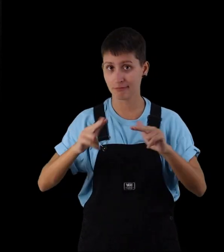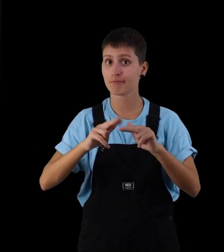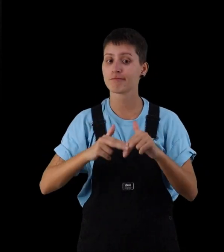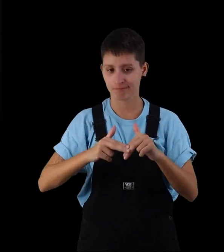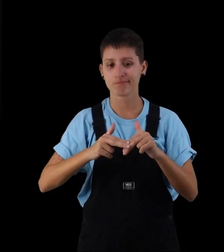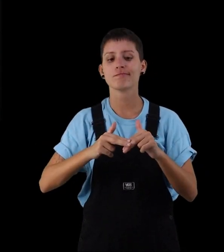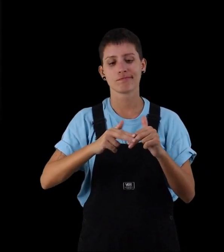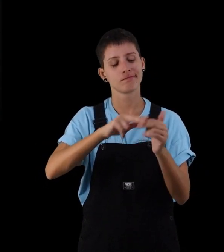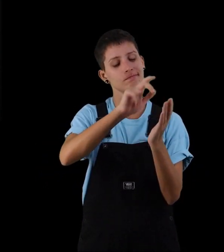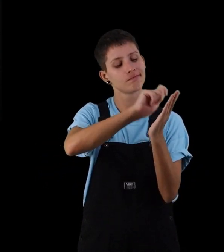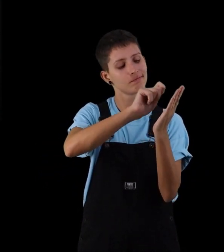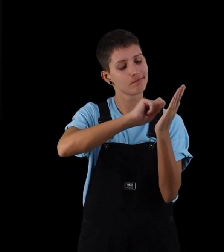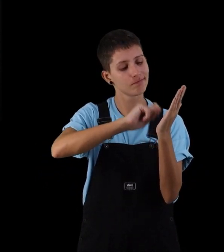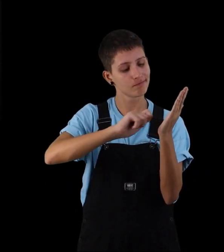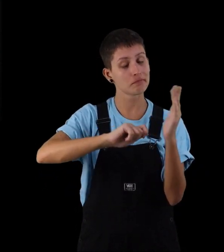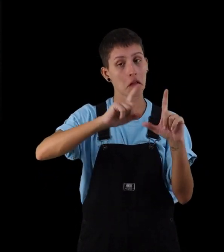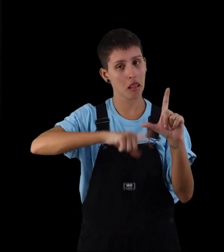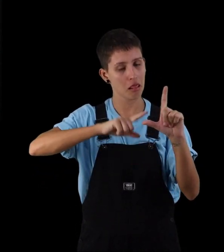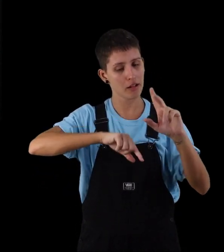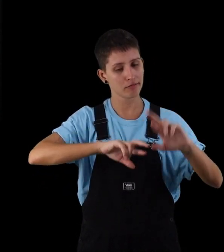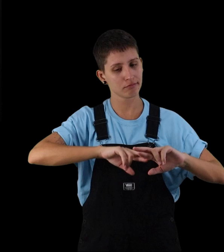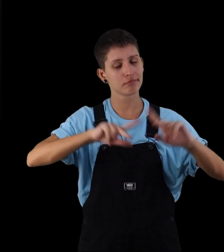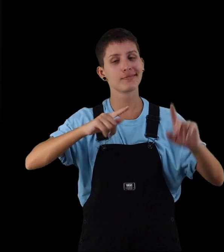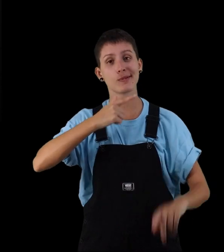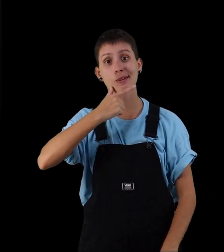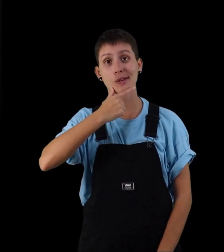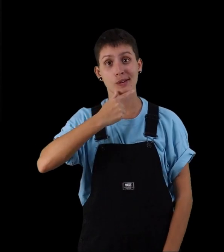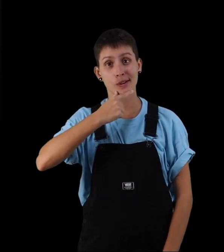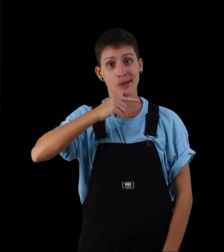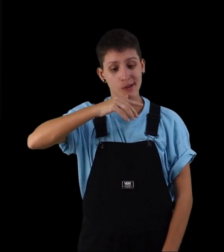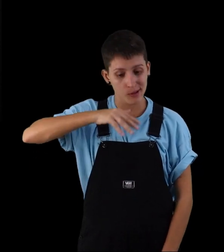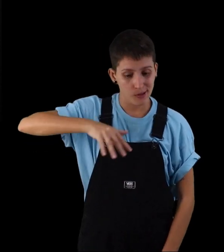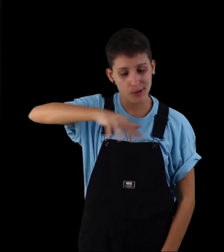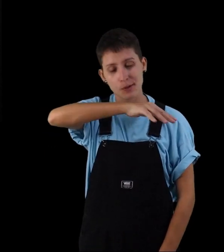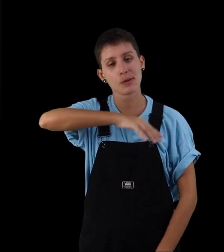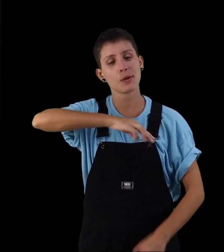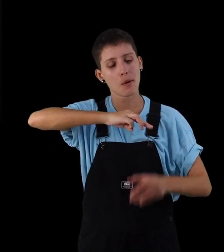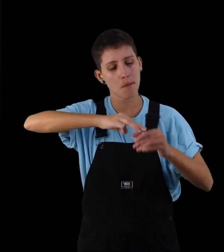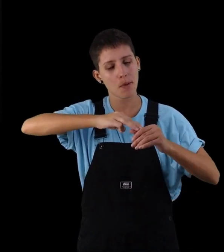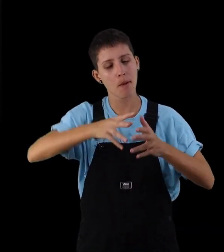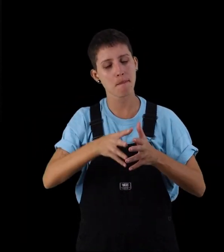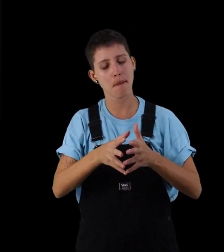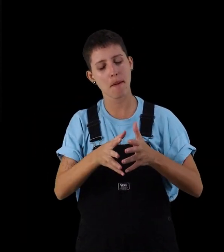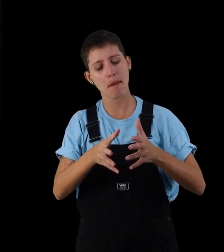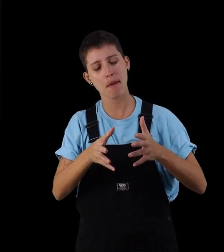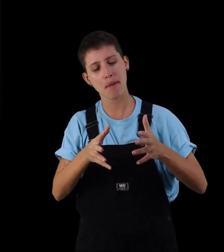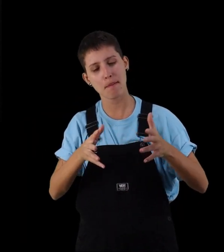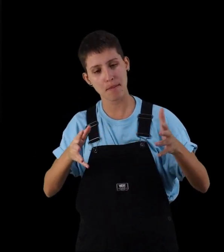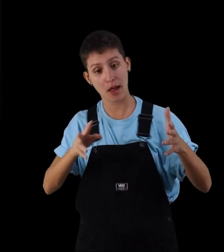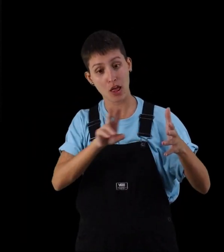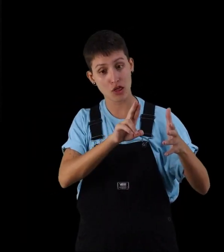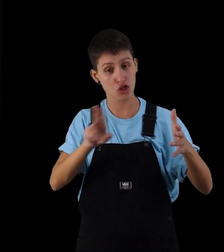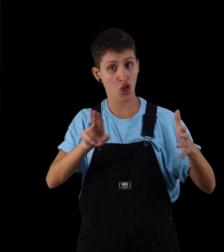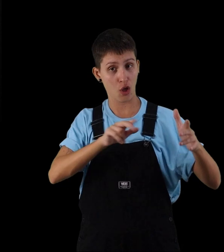ofício. Assim, com grafia e sotaque importados, o pequeno município crescia e